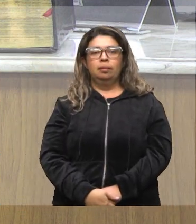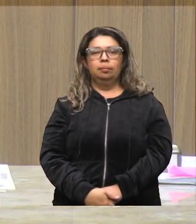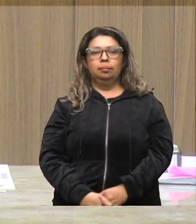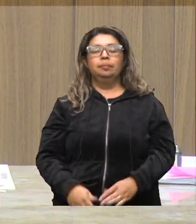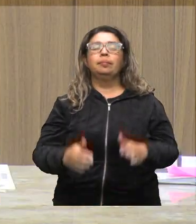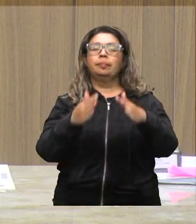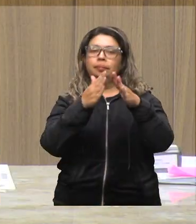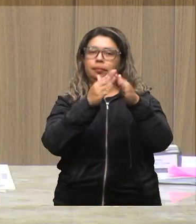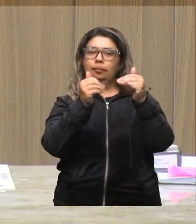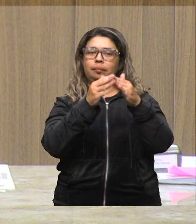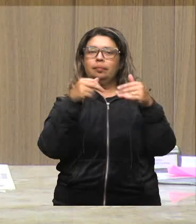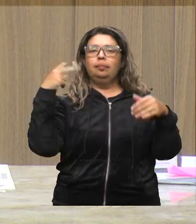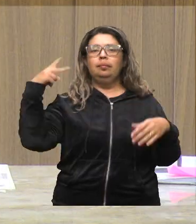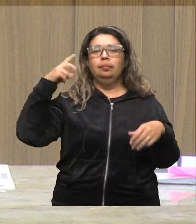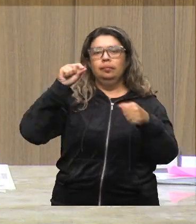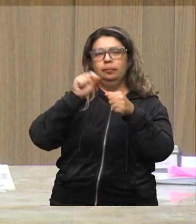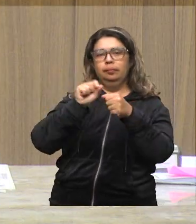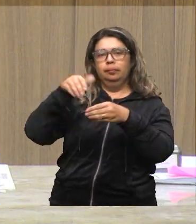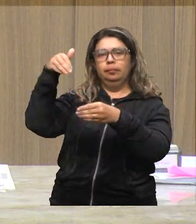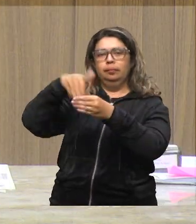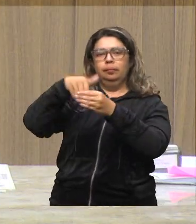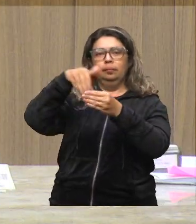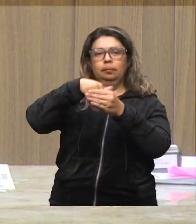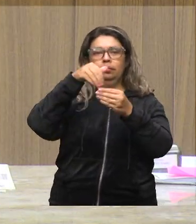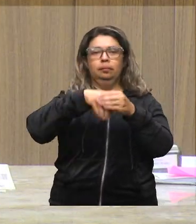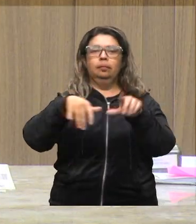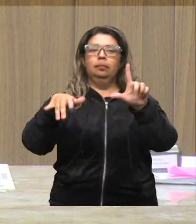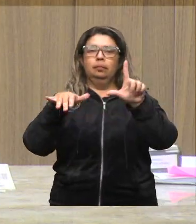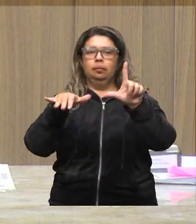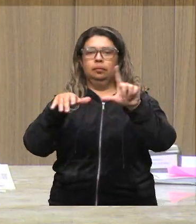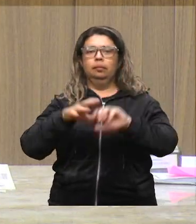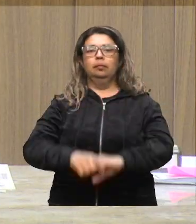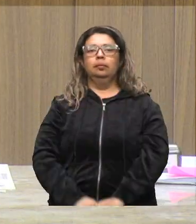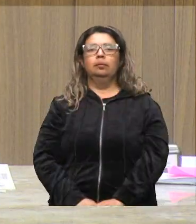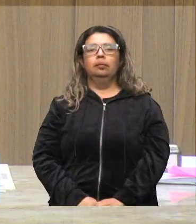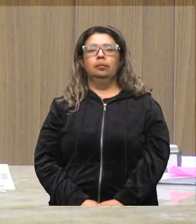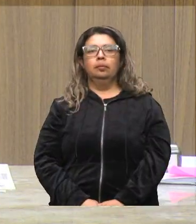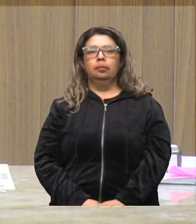Solicito aos nobres pares para fazerem a votação no painel.